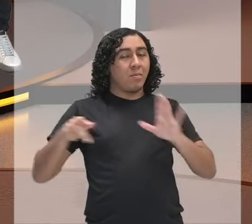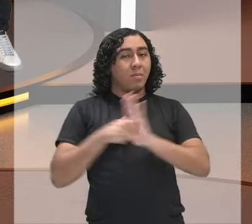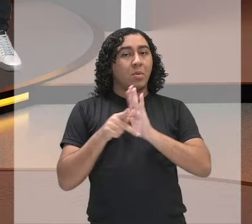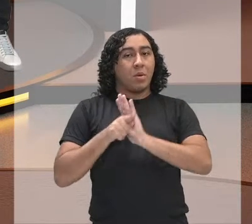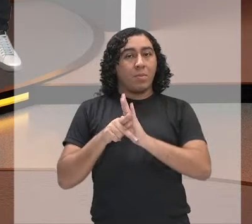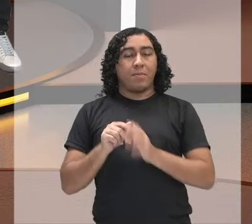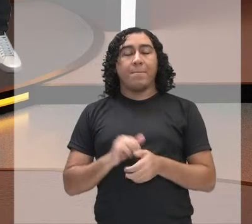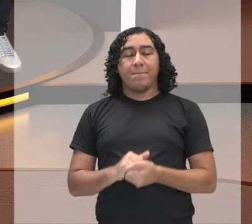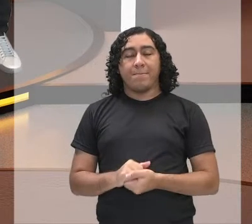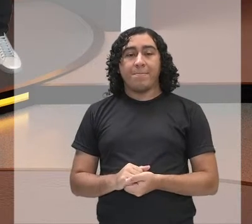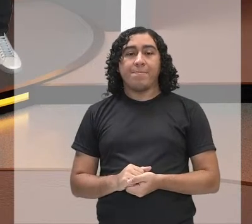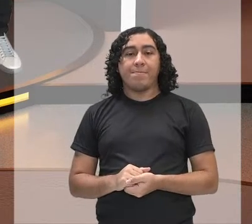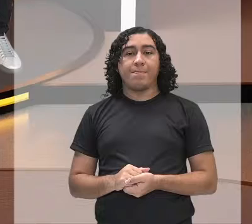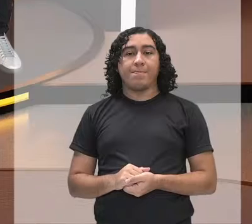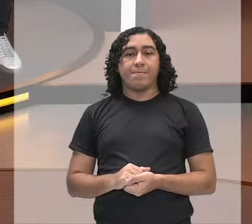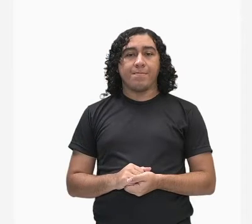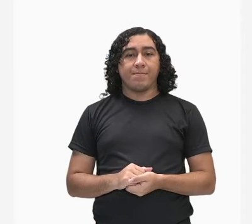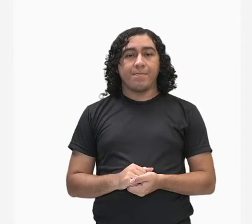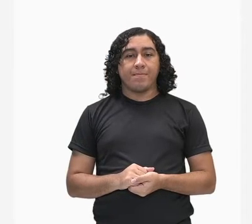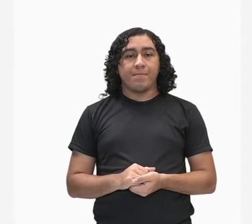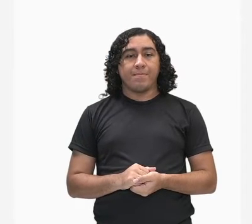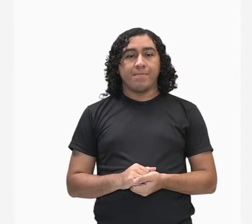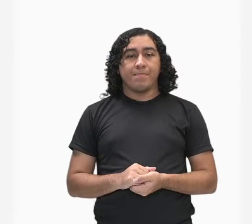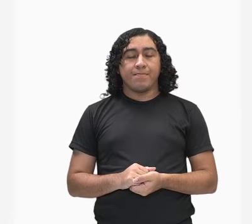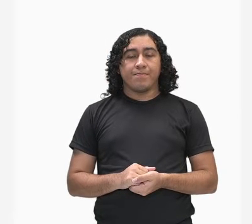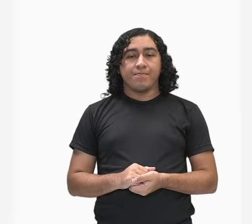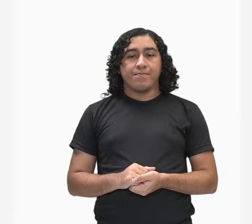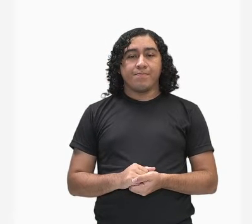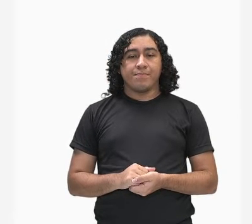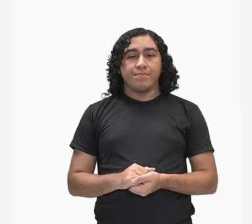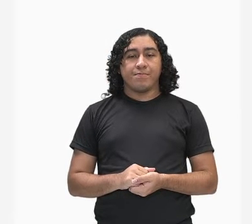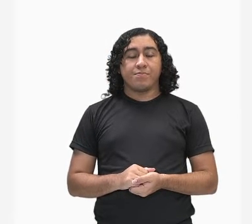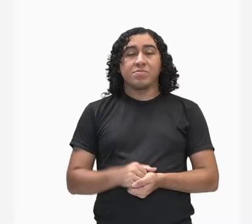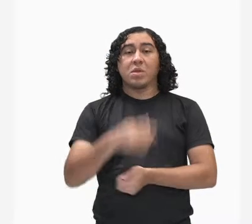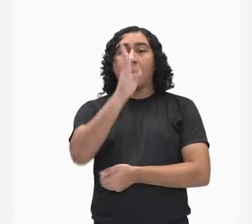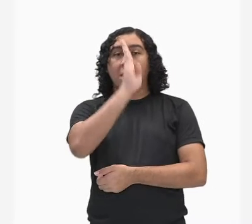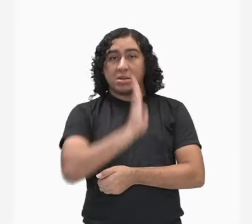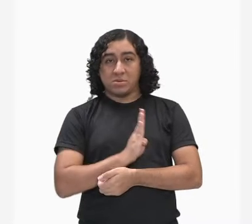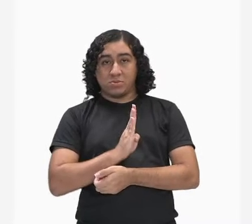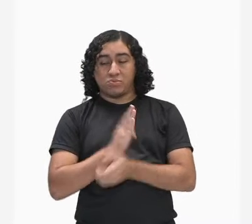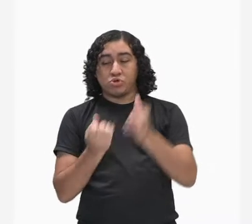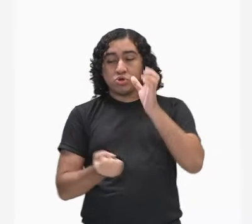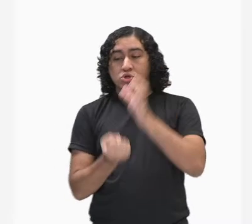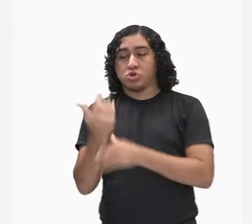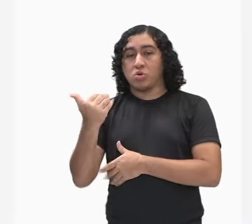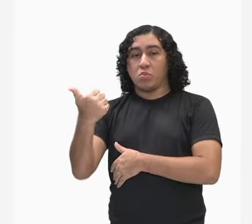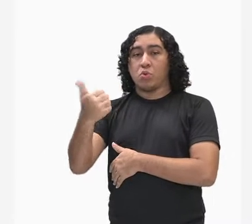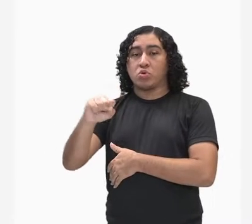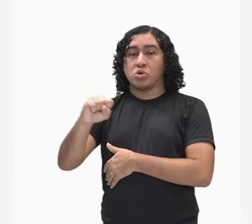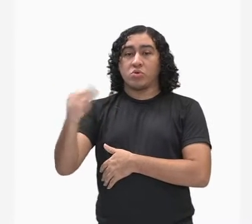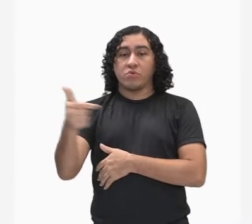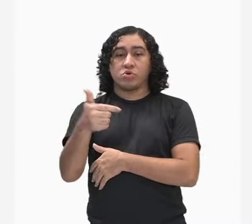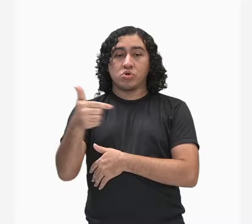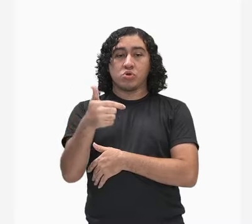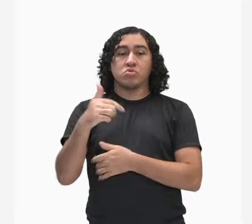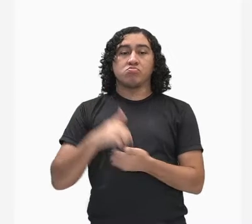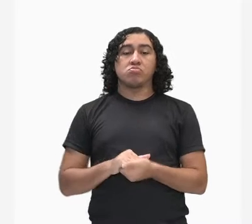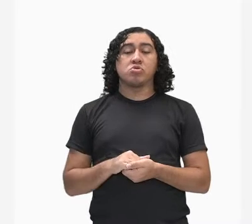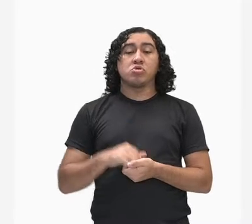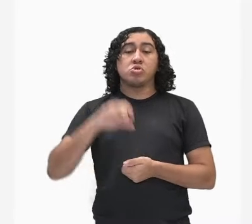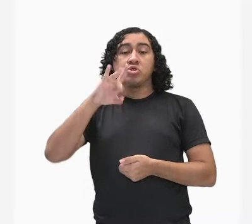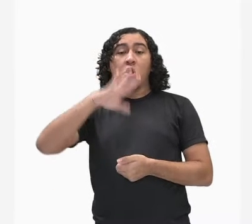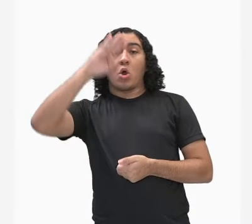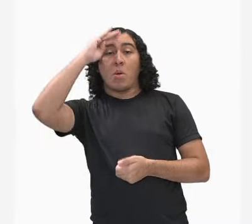independência. O Estado brasileiro, criado em 1822, atendia apenas aos interesses